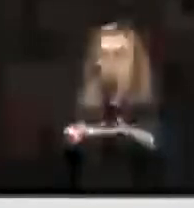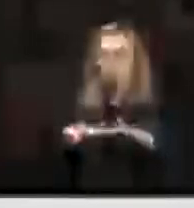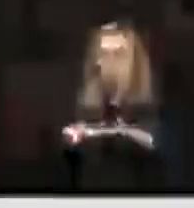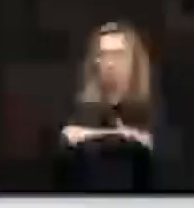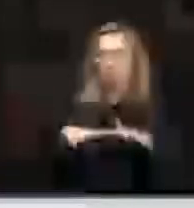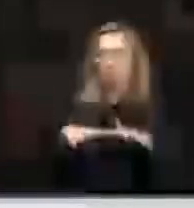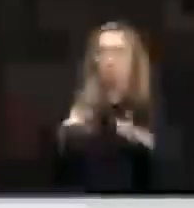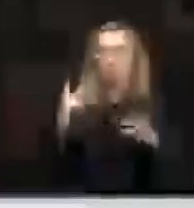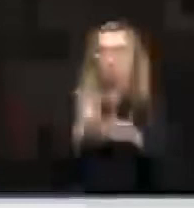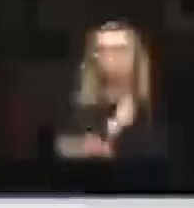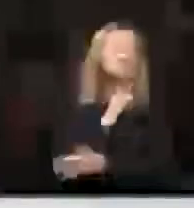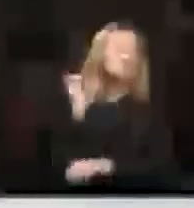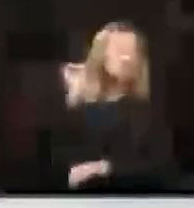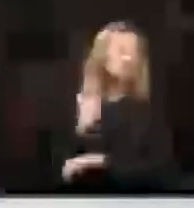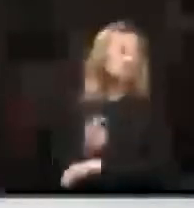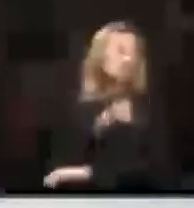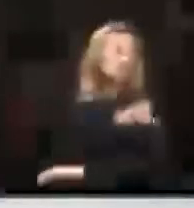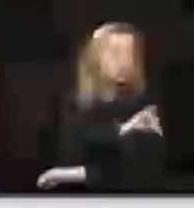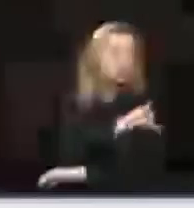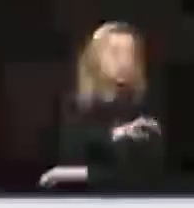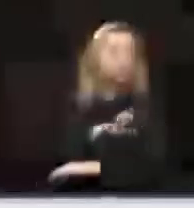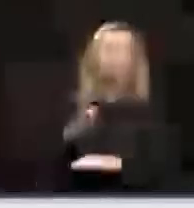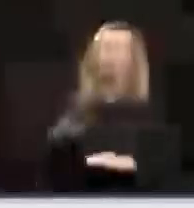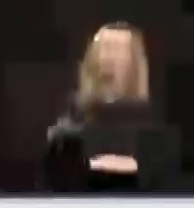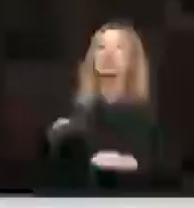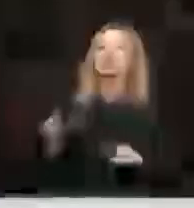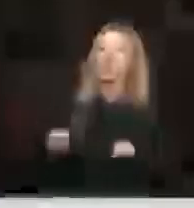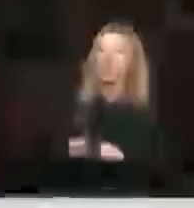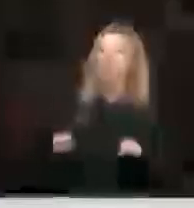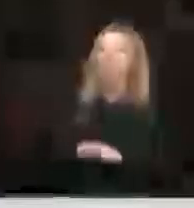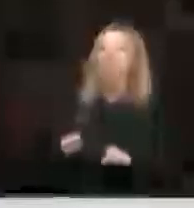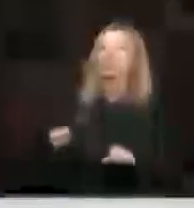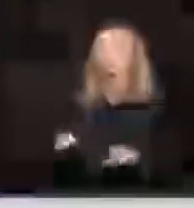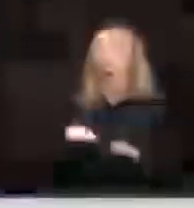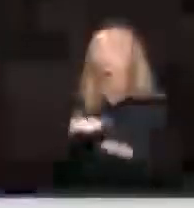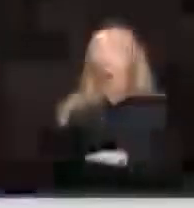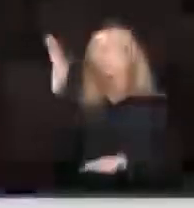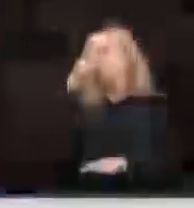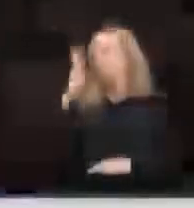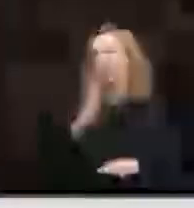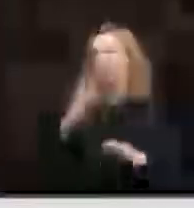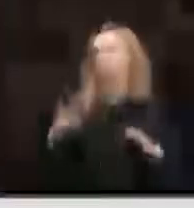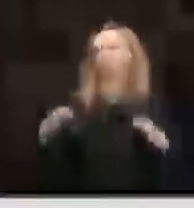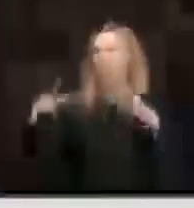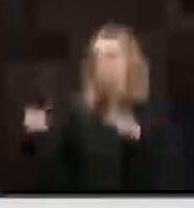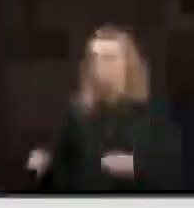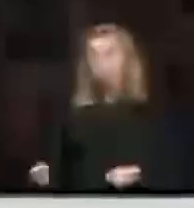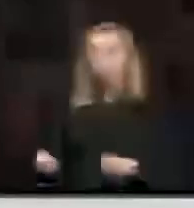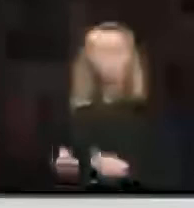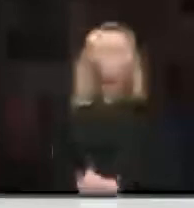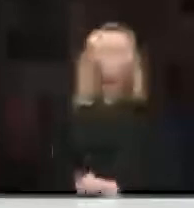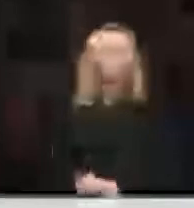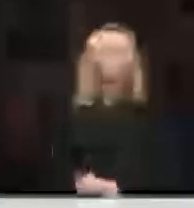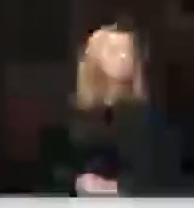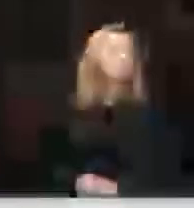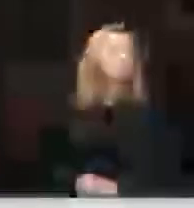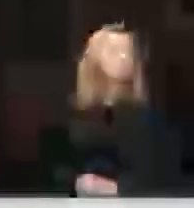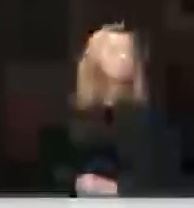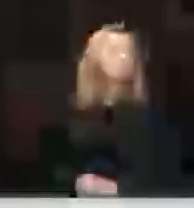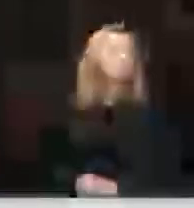no estado do Rio de Janeiro, e sei que é no Brasil inteiro, mas nós estamos aqui exercendo o mandato de deputado estadual.